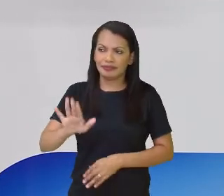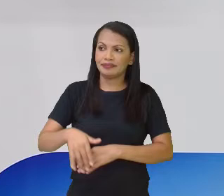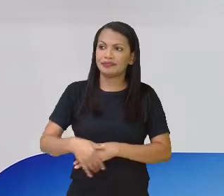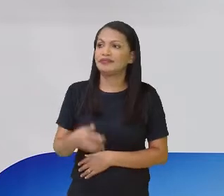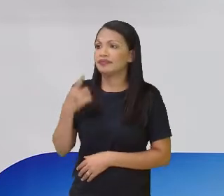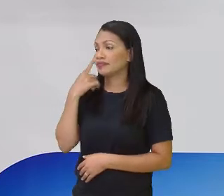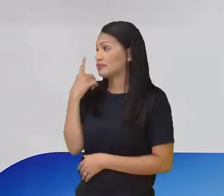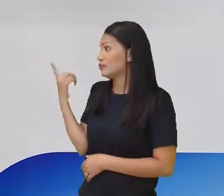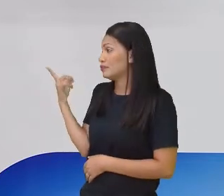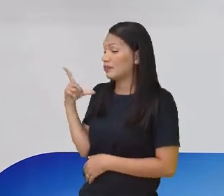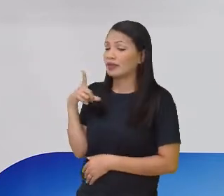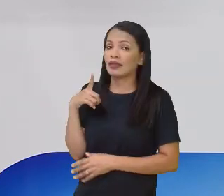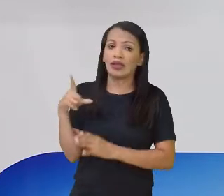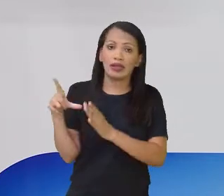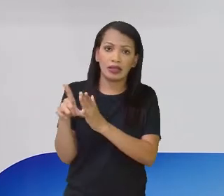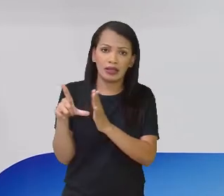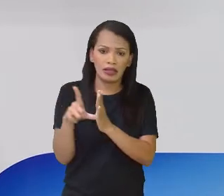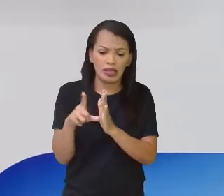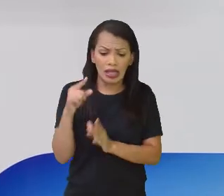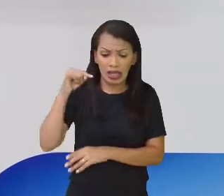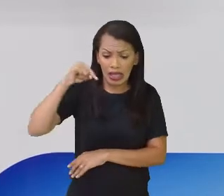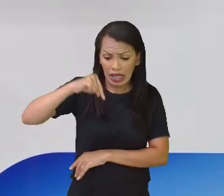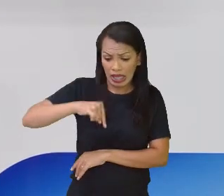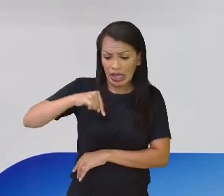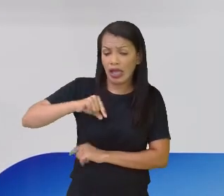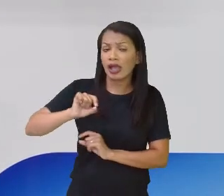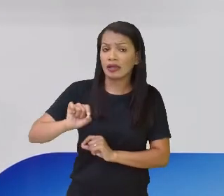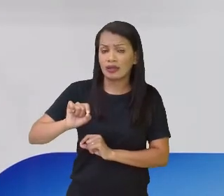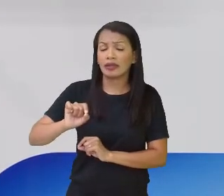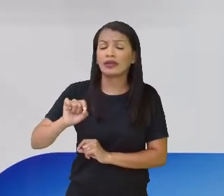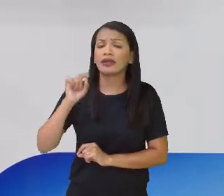como Recife, será que é só aqui no centro que tem isso? Não, nos